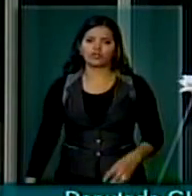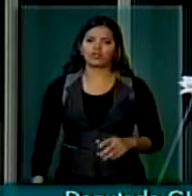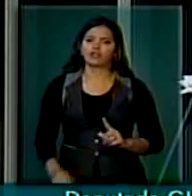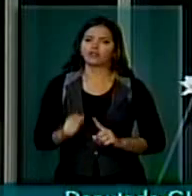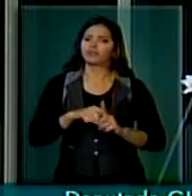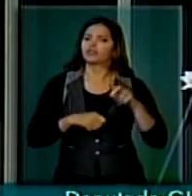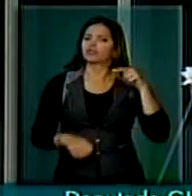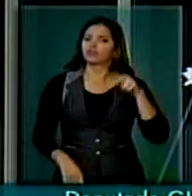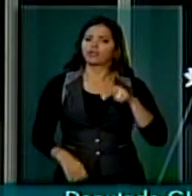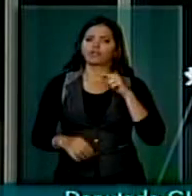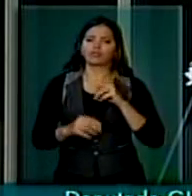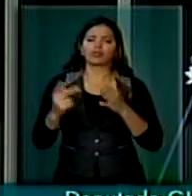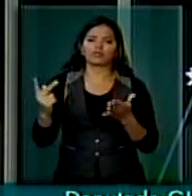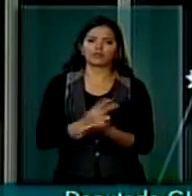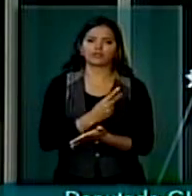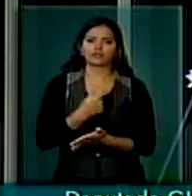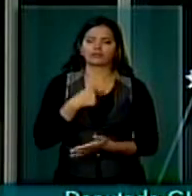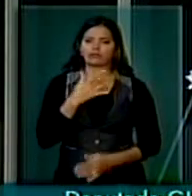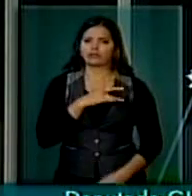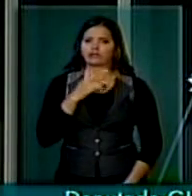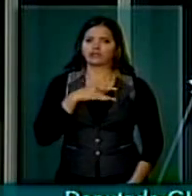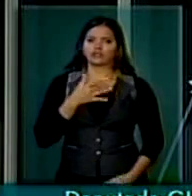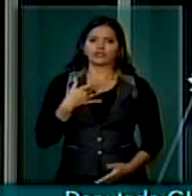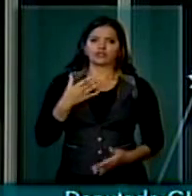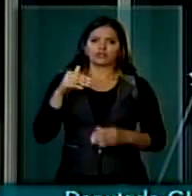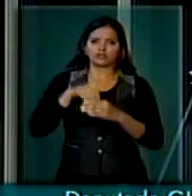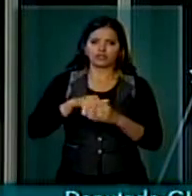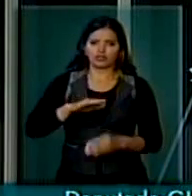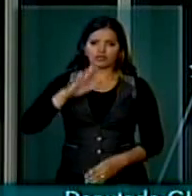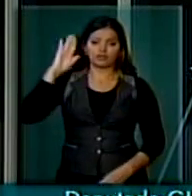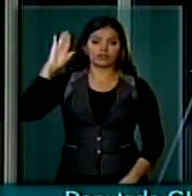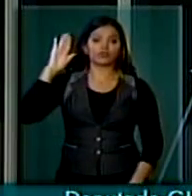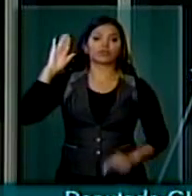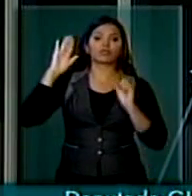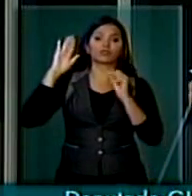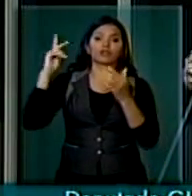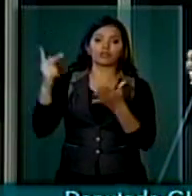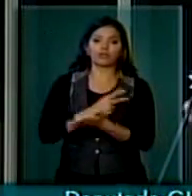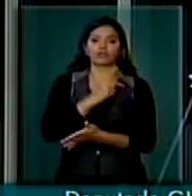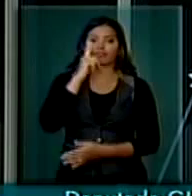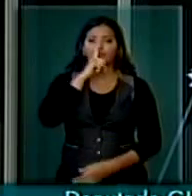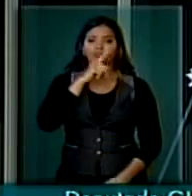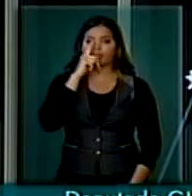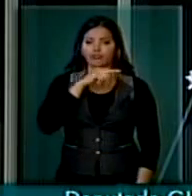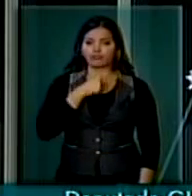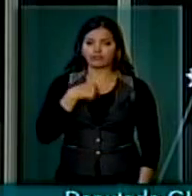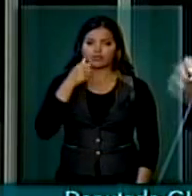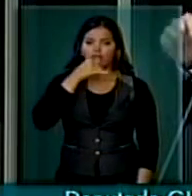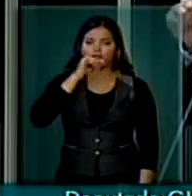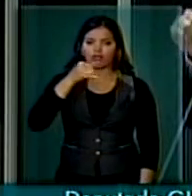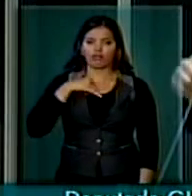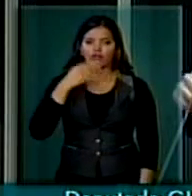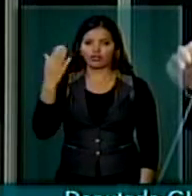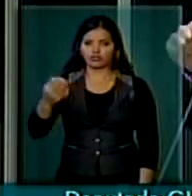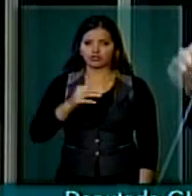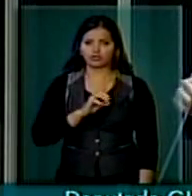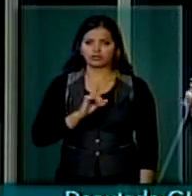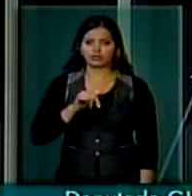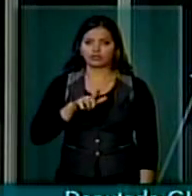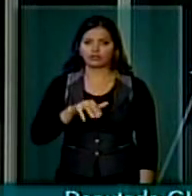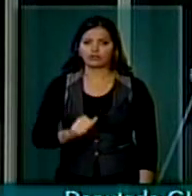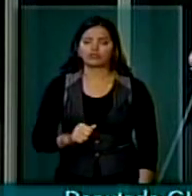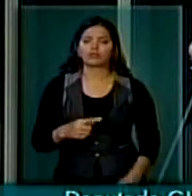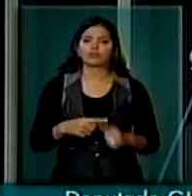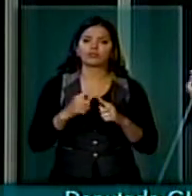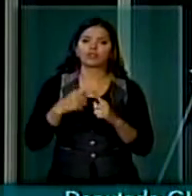anunciada aconteceu. Temeroso do possível desgaste eleitoral que a falha poderia acarretar para a candidata do governo, gestora do